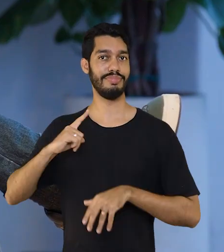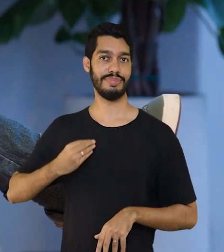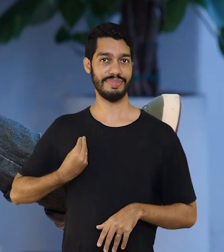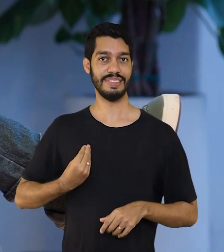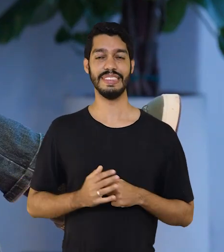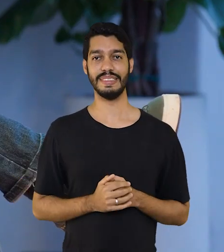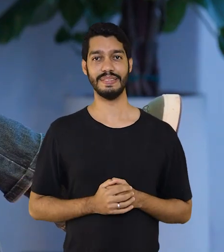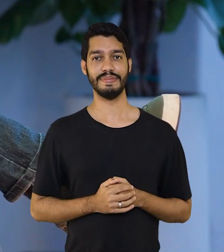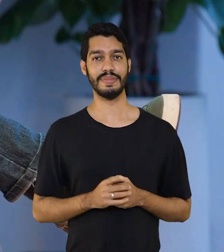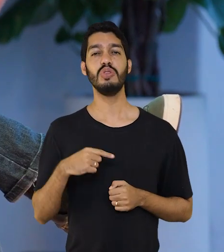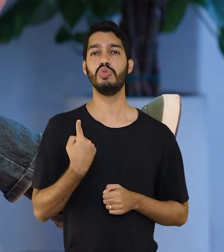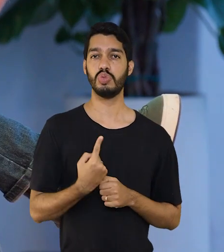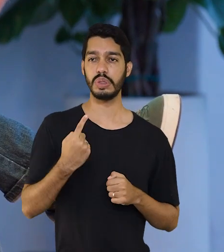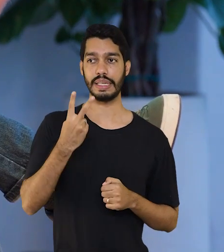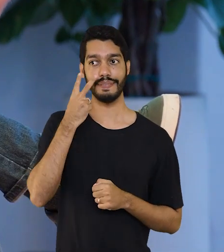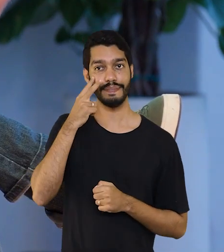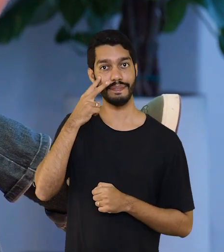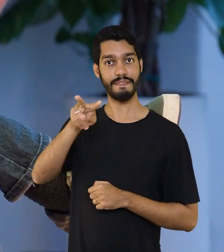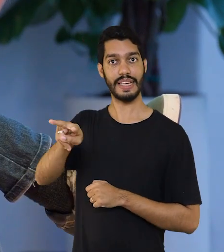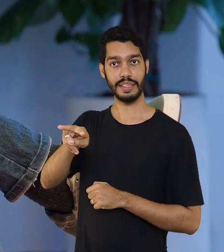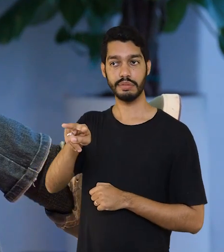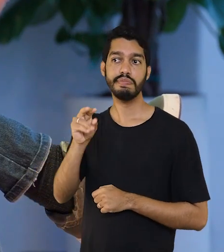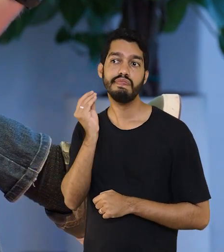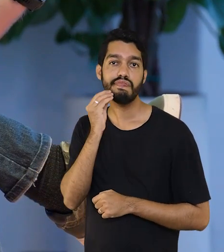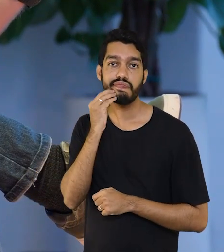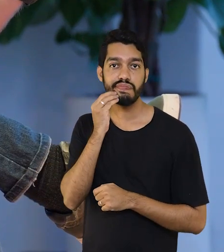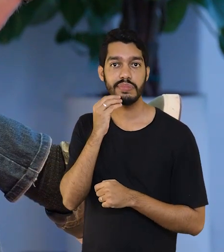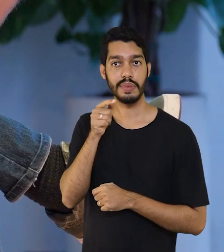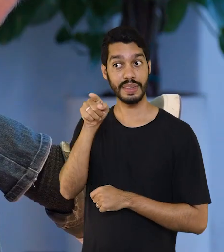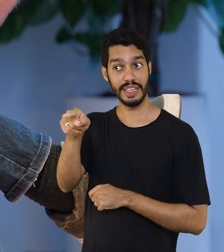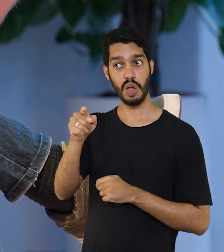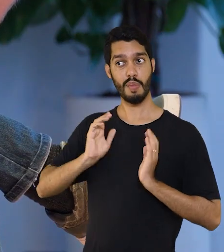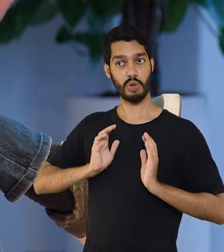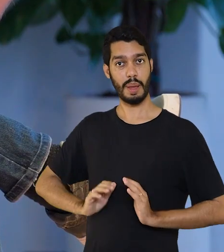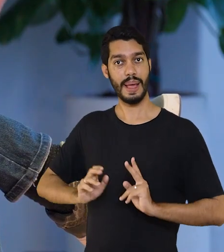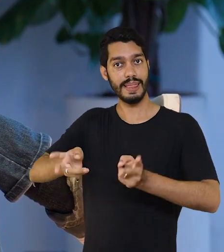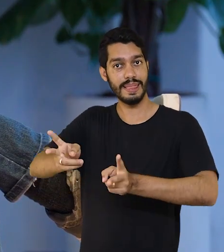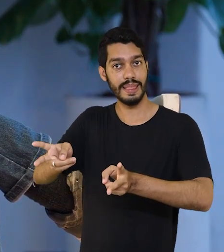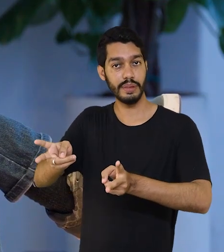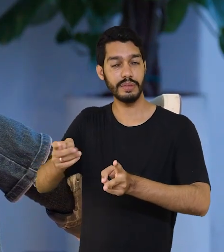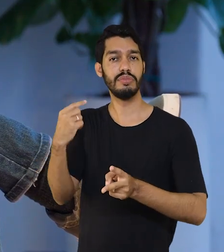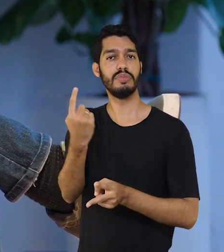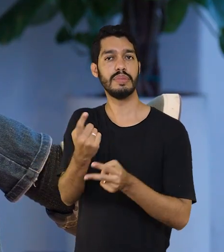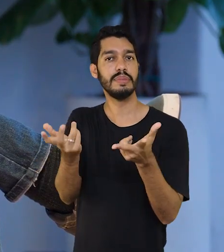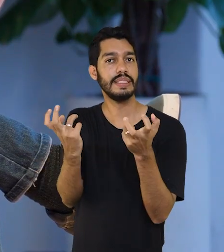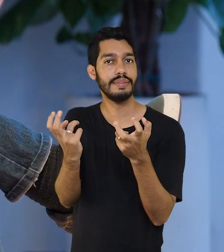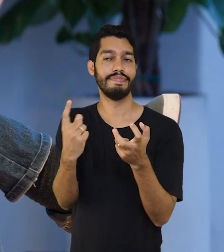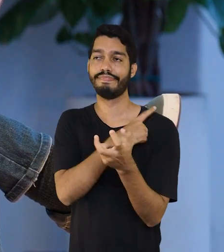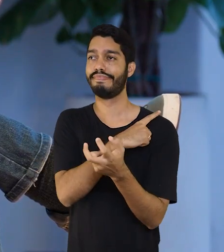olha para a oportunidade ainda de penetração desse comportamento, existe